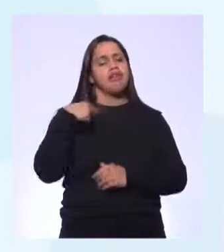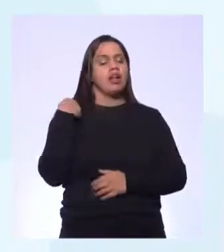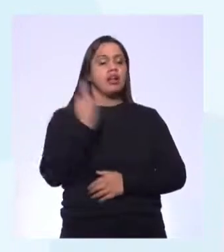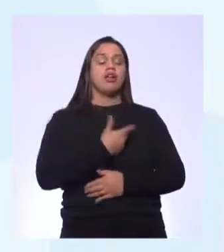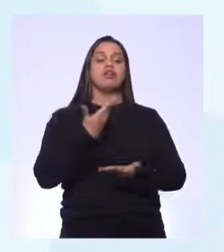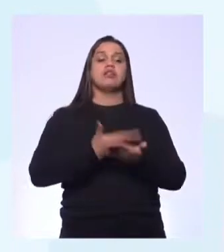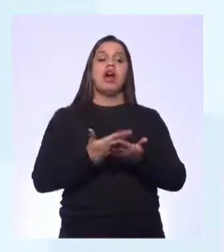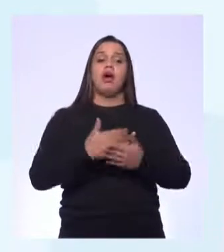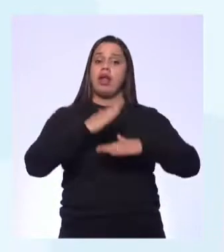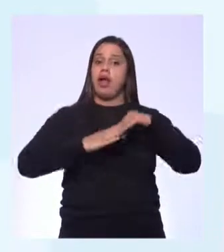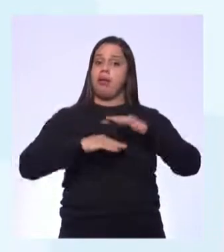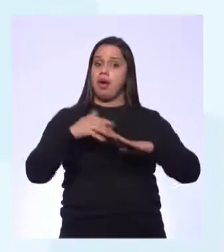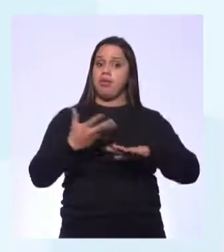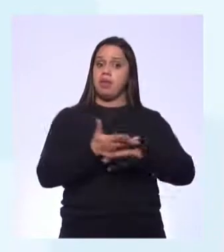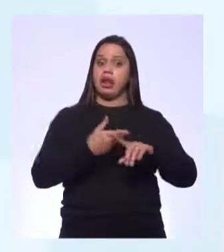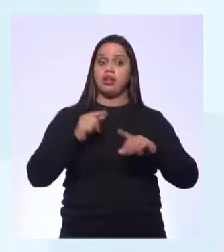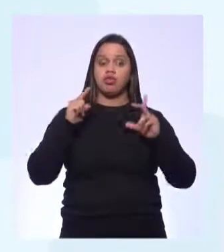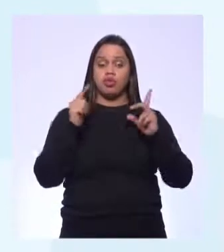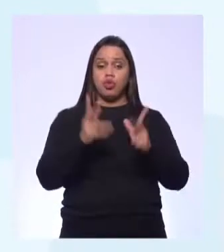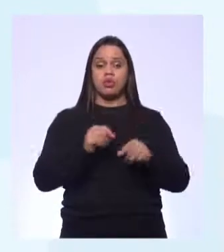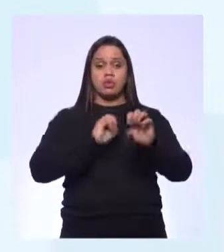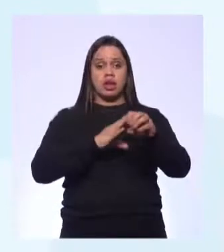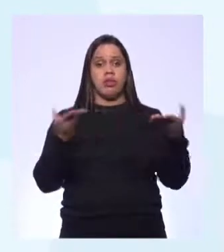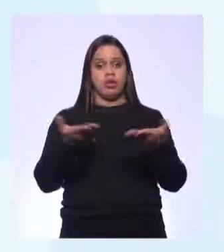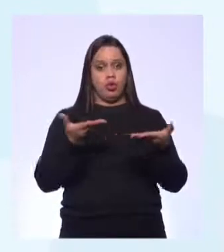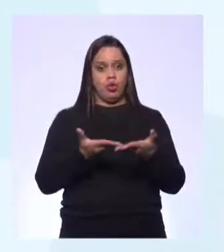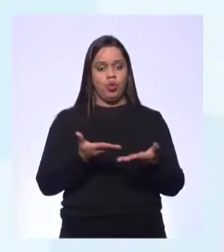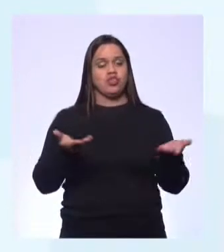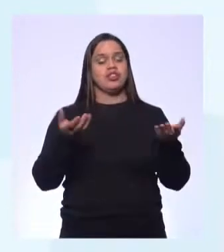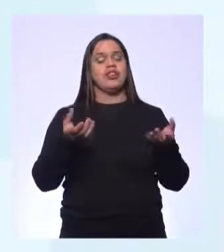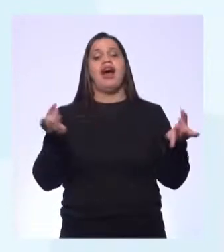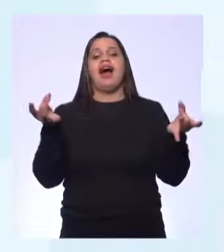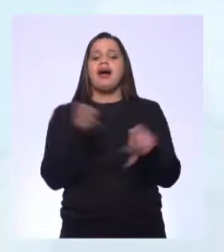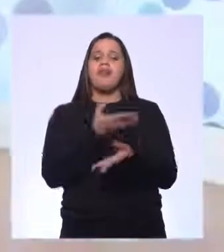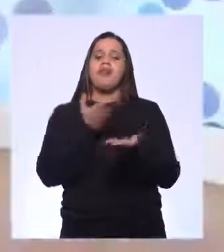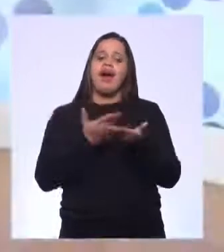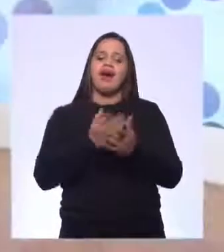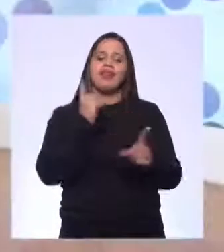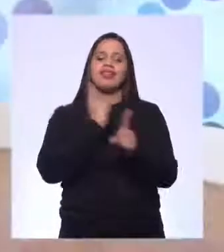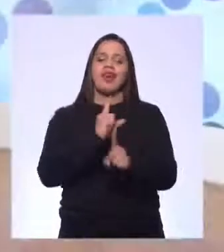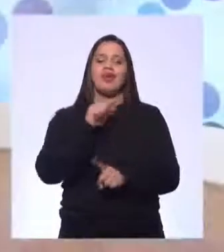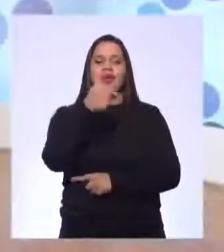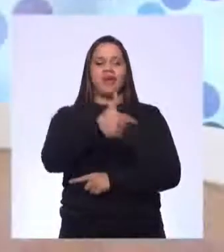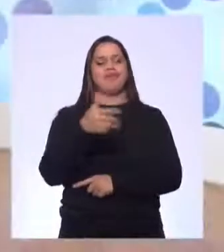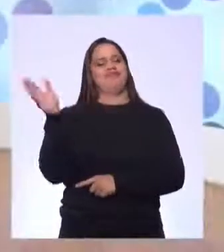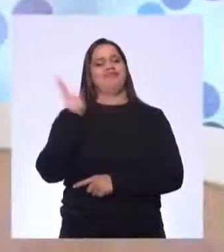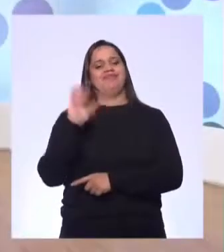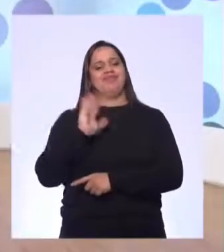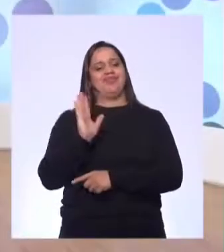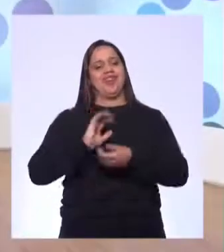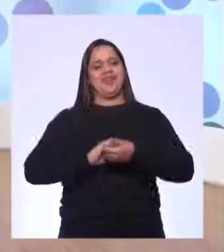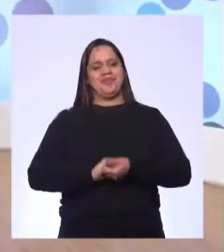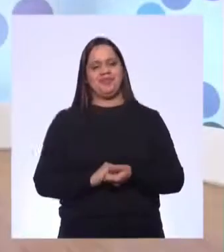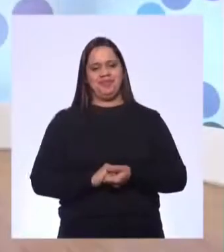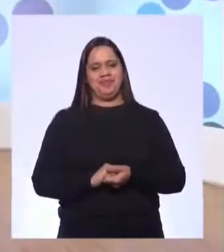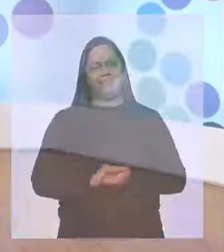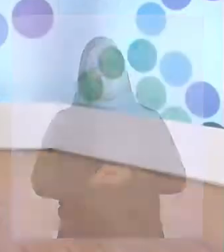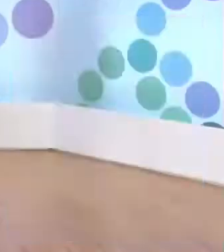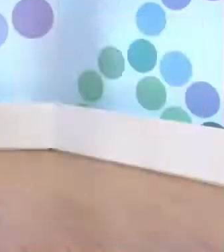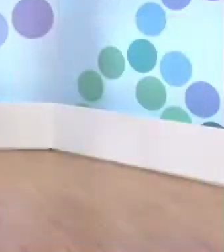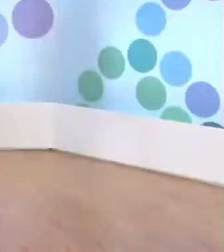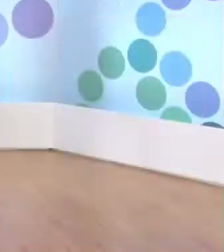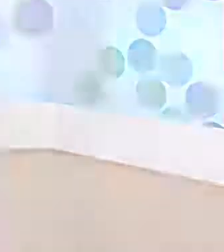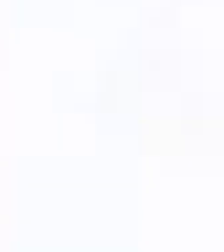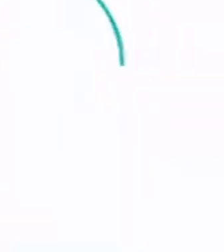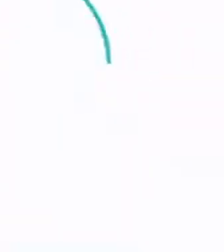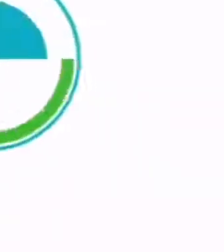das habilidades que nós trabalhamos hoje com vocês. Por hoje é só. Até a próxima aula. Até a próxima aula.